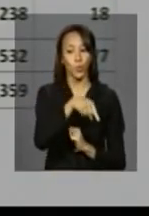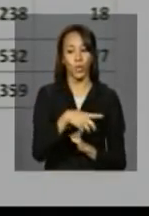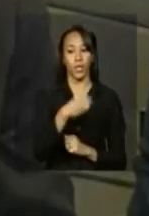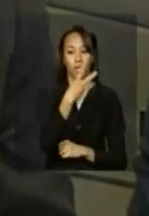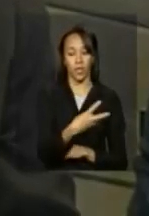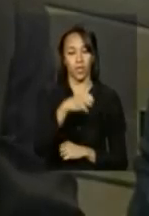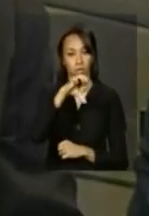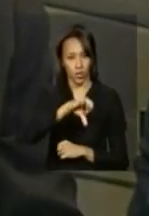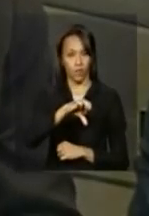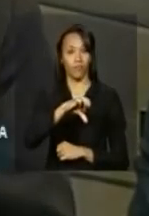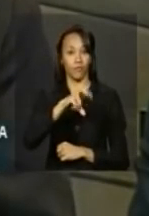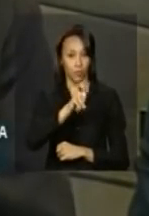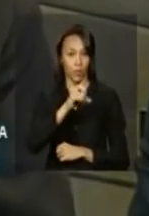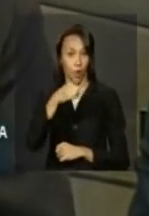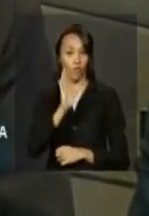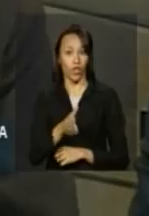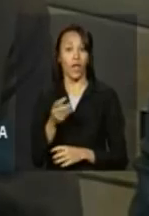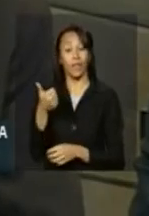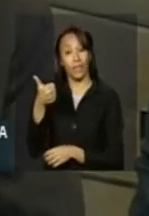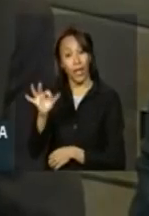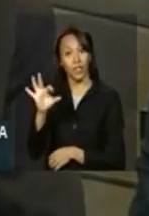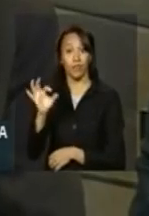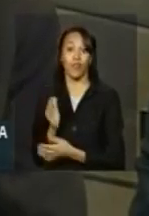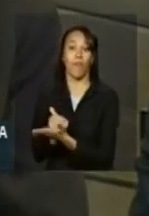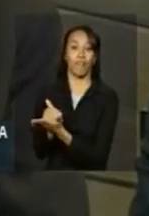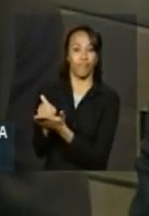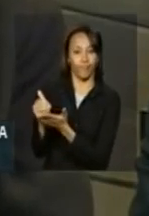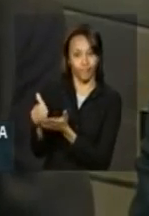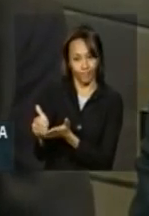359 contratadas e 10% já iniciaram.